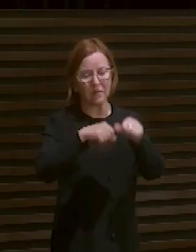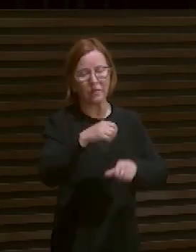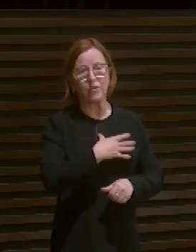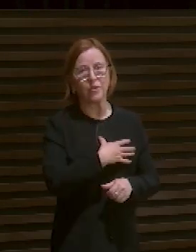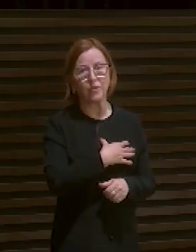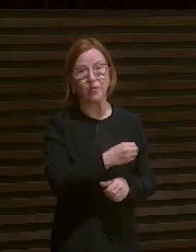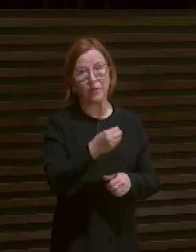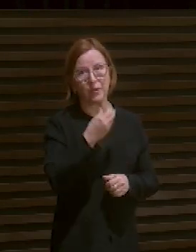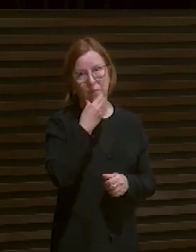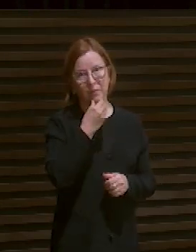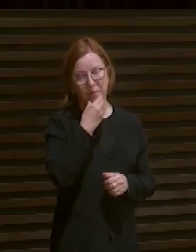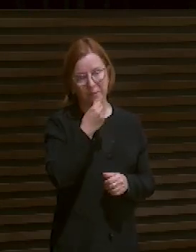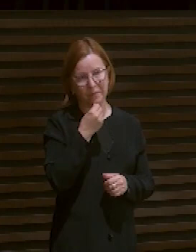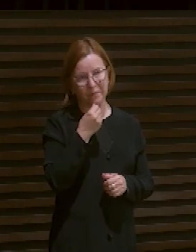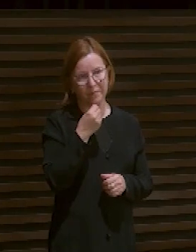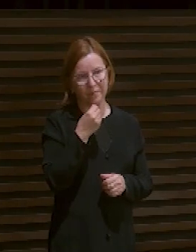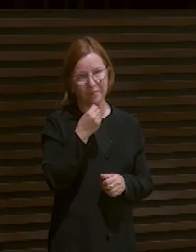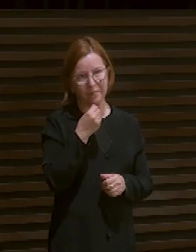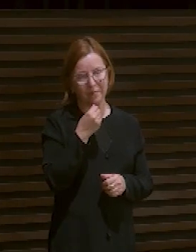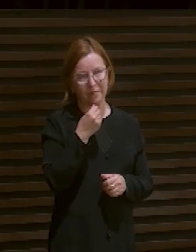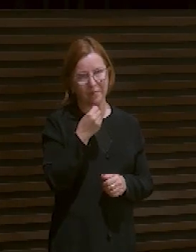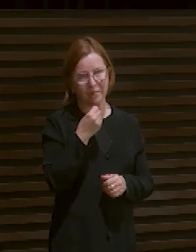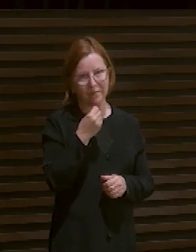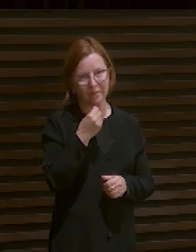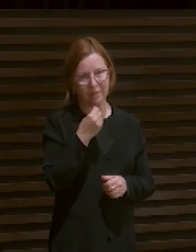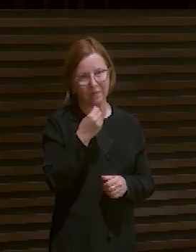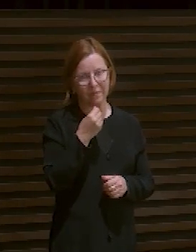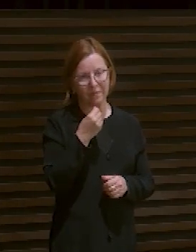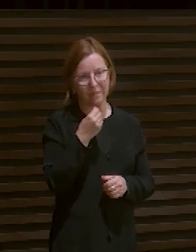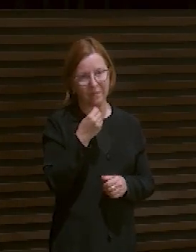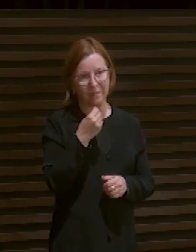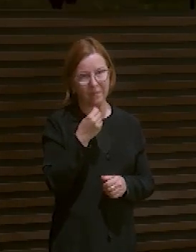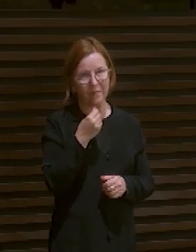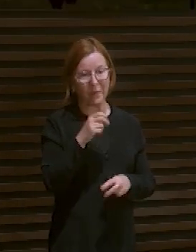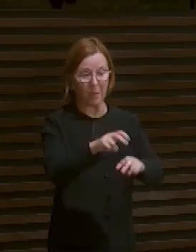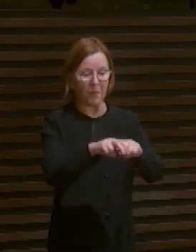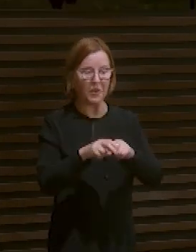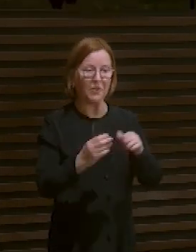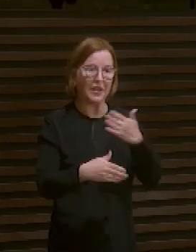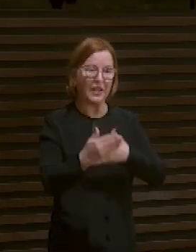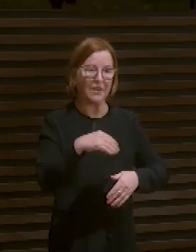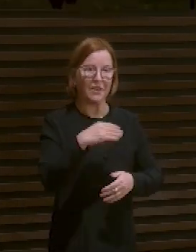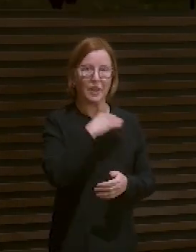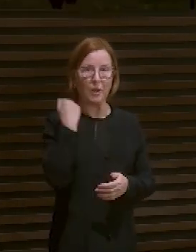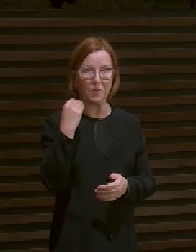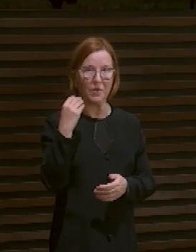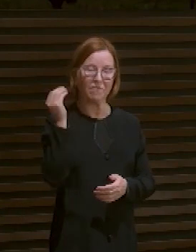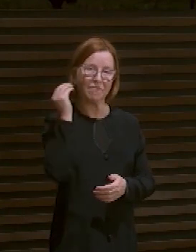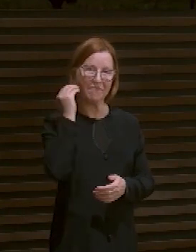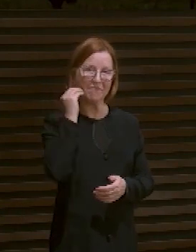homem? Para que, pela morte, provasse a